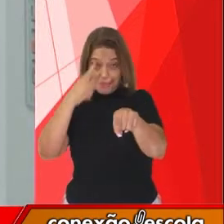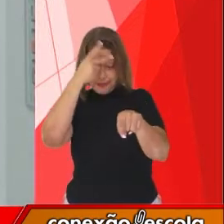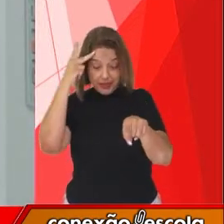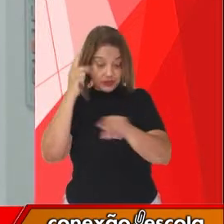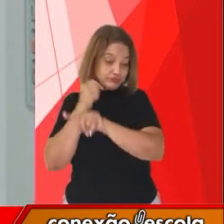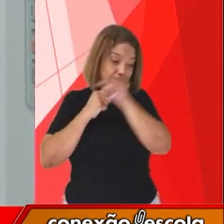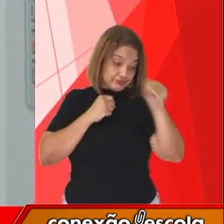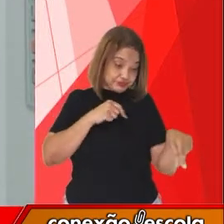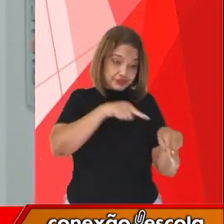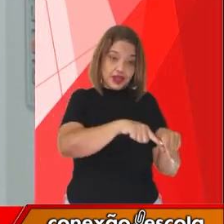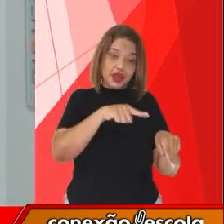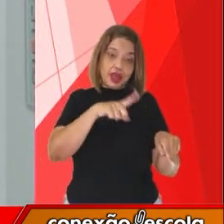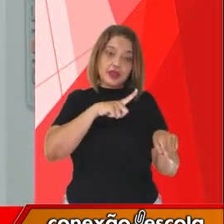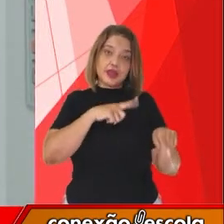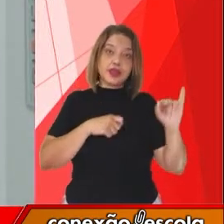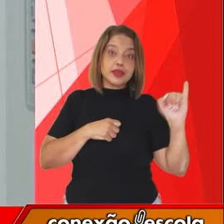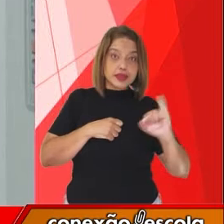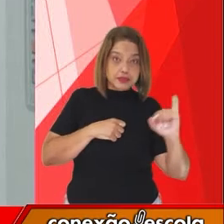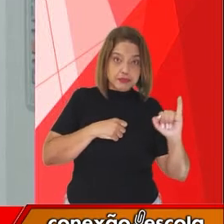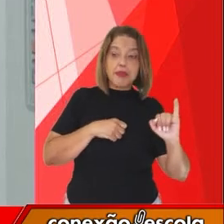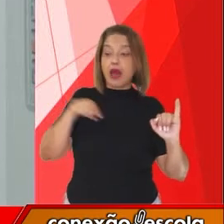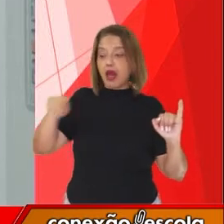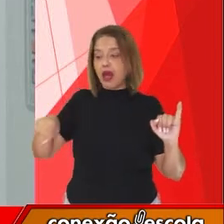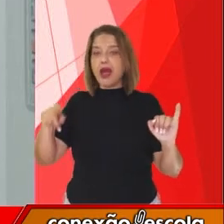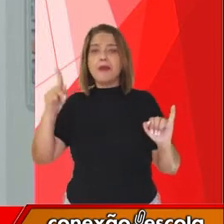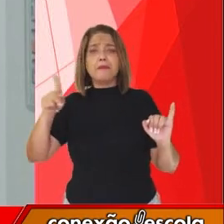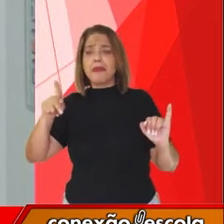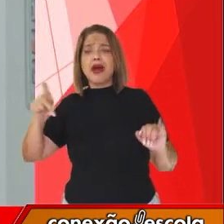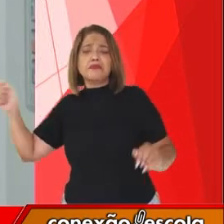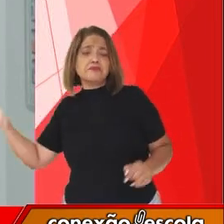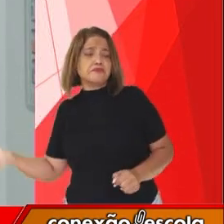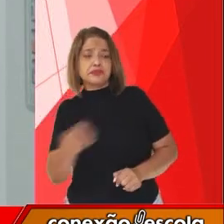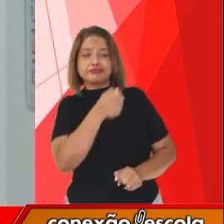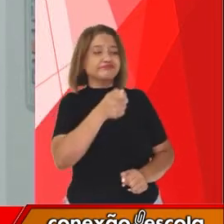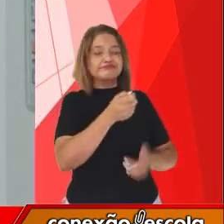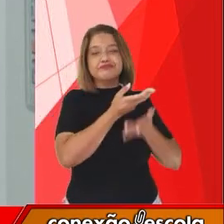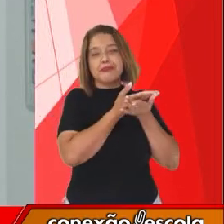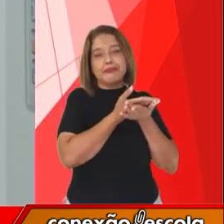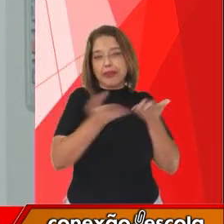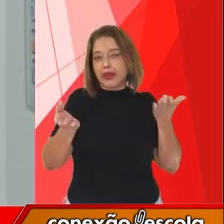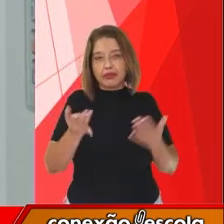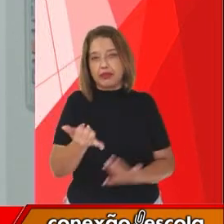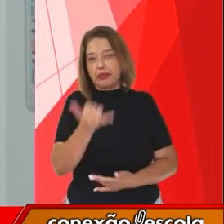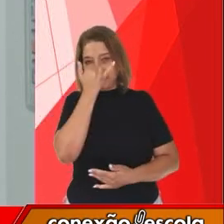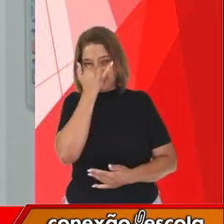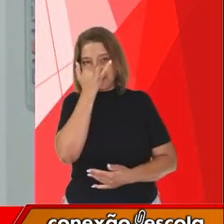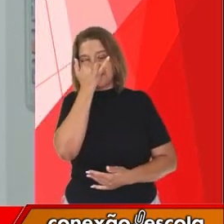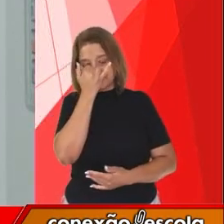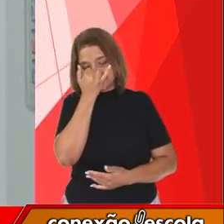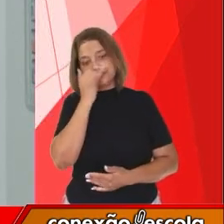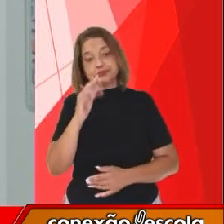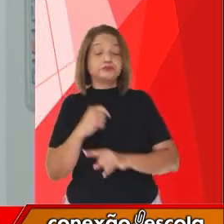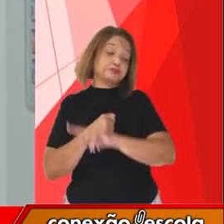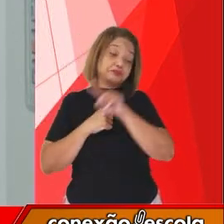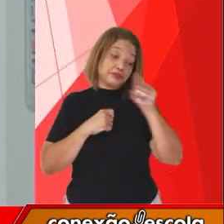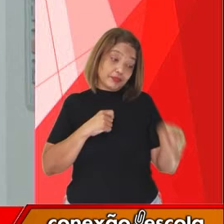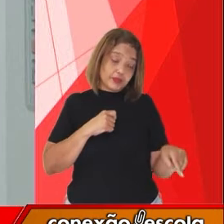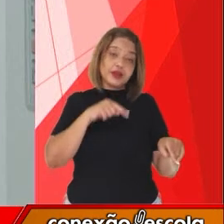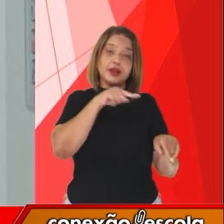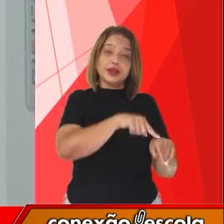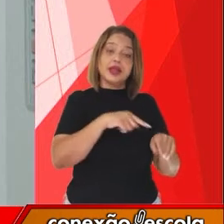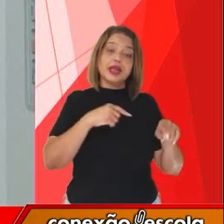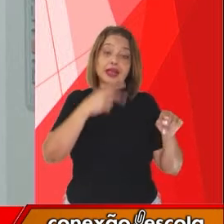esse daqui sacou, errou, perdeu, o saque vai para o outro, né? Aí, vamos supor que ele